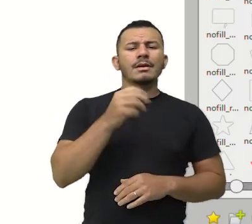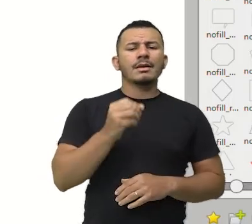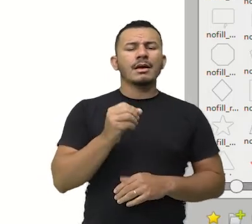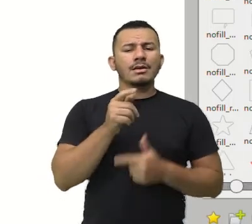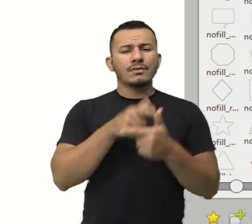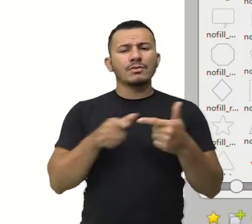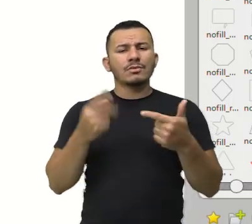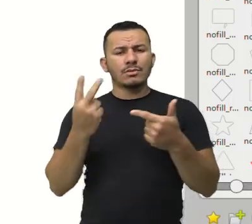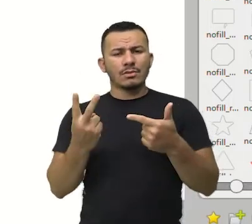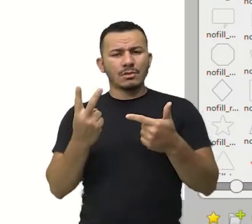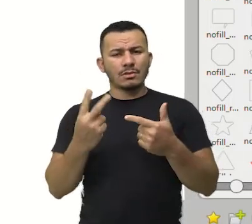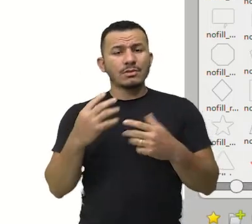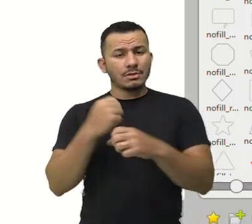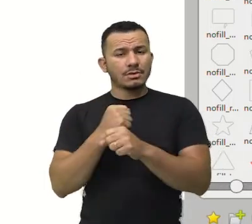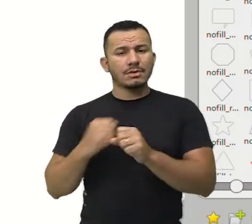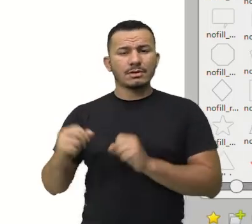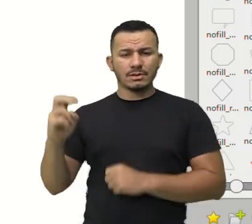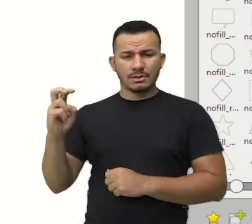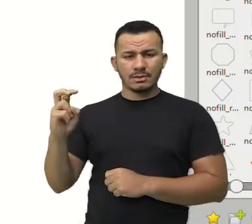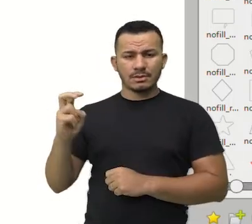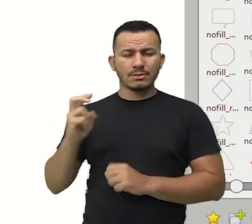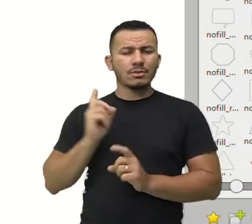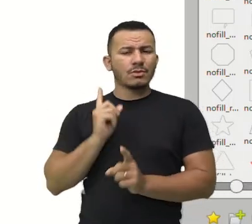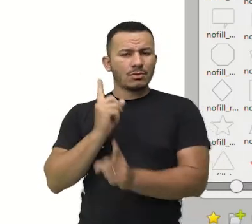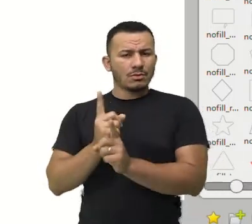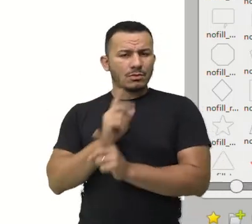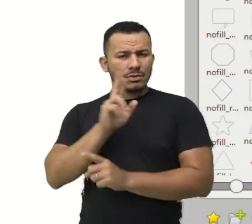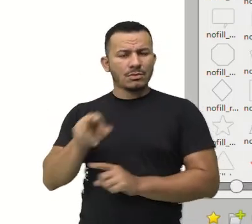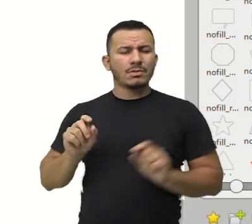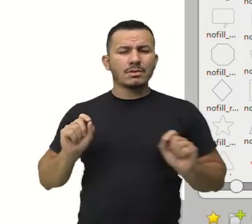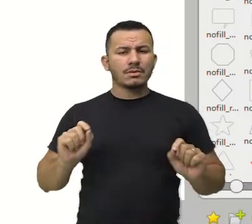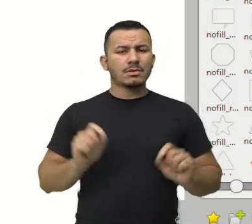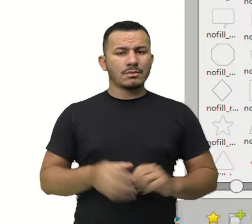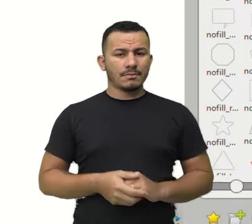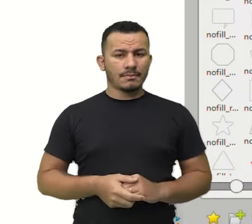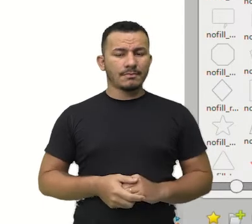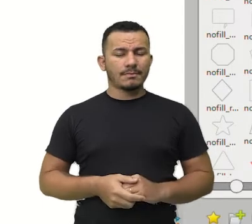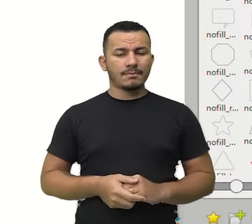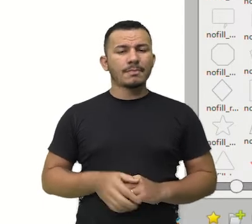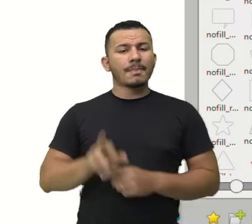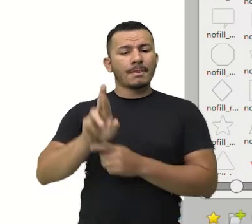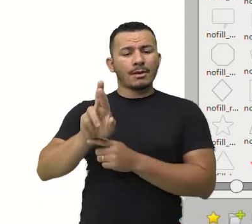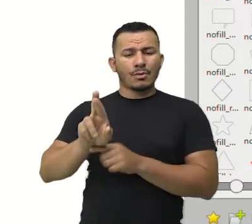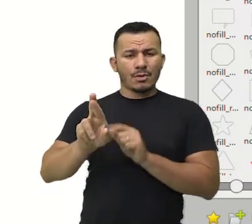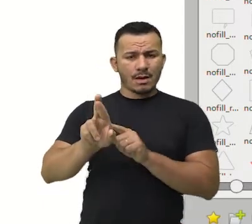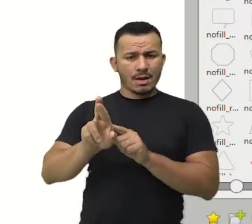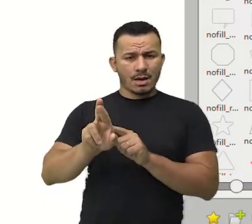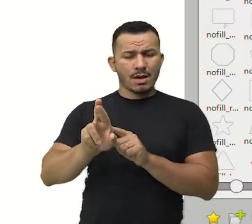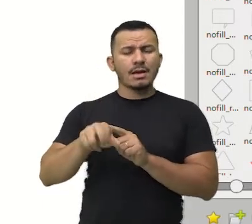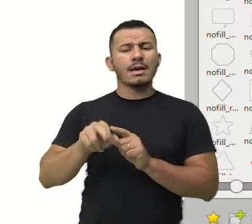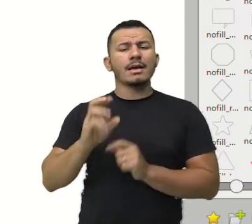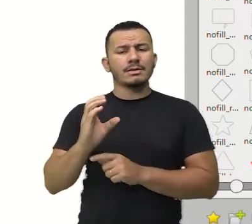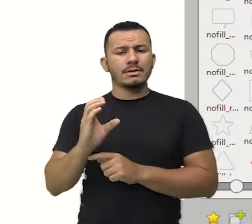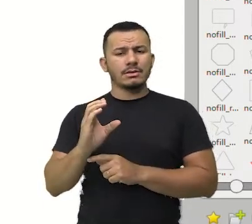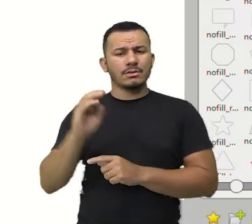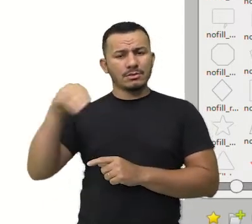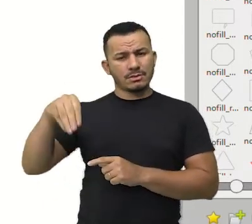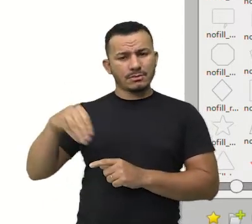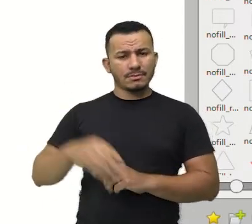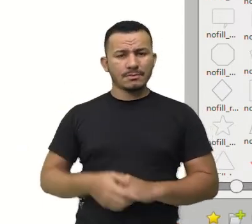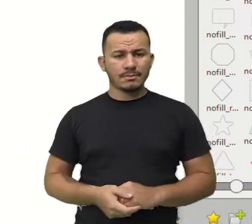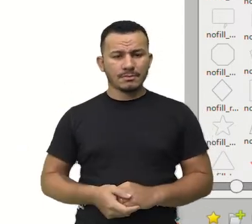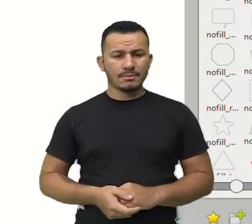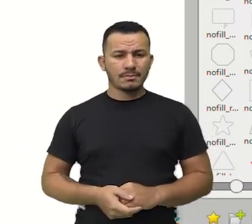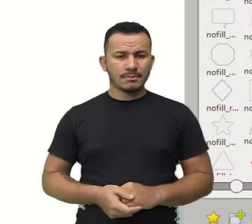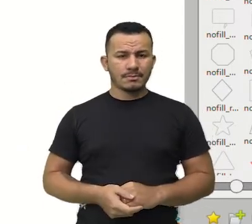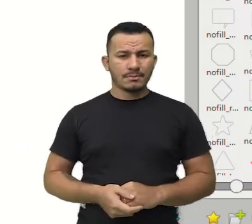então 10 dividido por 2? 10 dividido por 2 é 5. O que a gente descobriu então? Descobrimos que o raio é